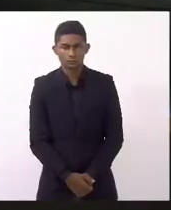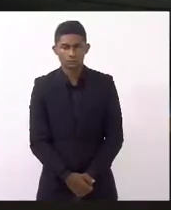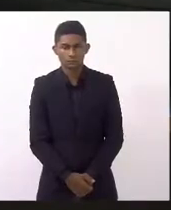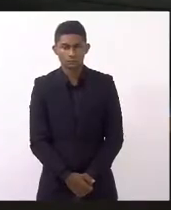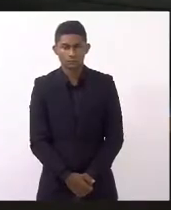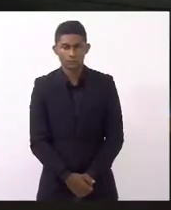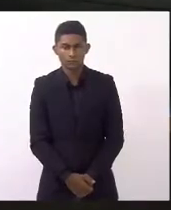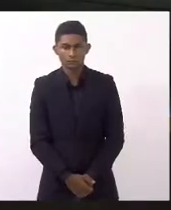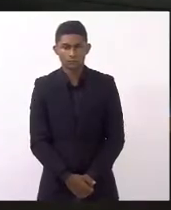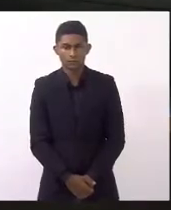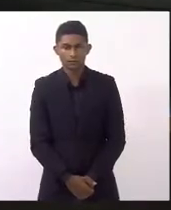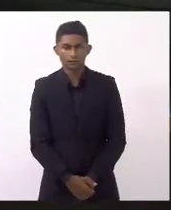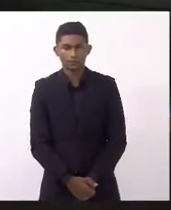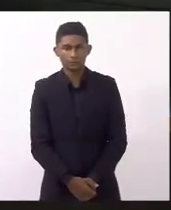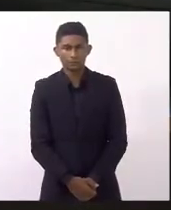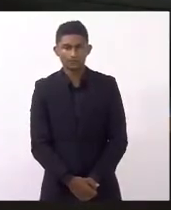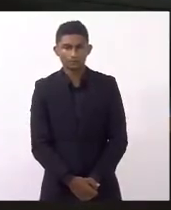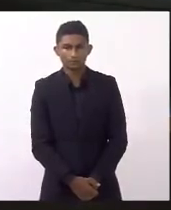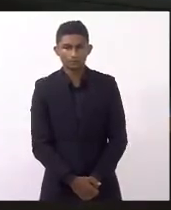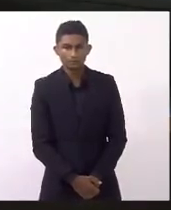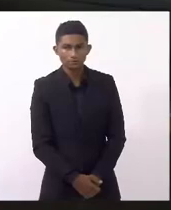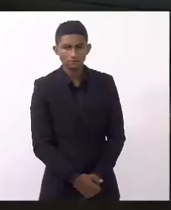E aí